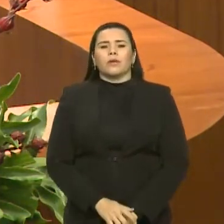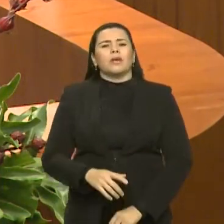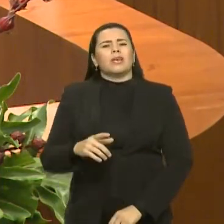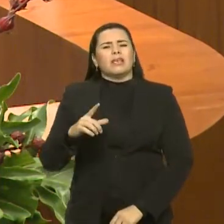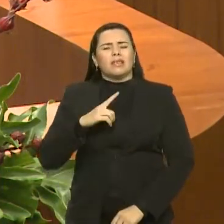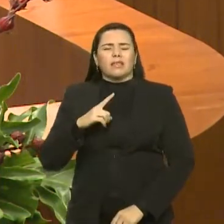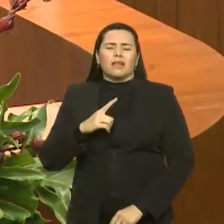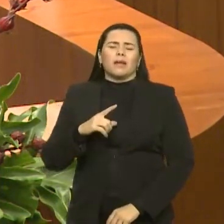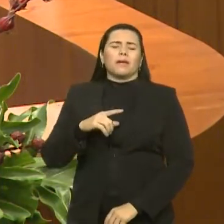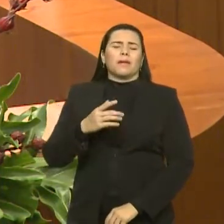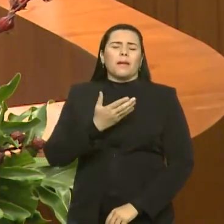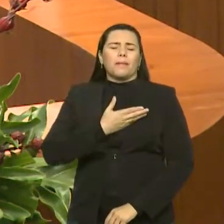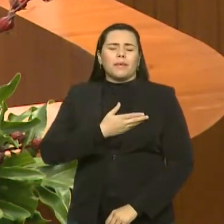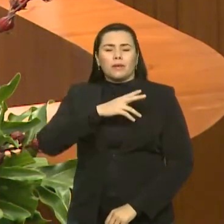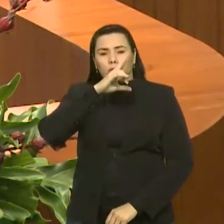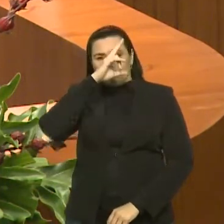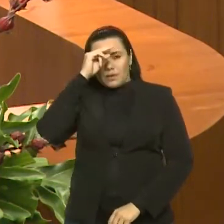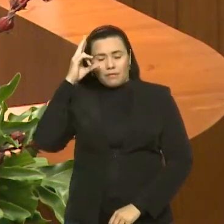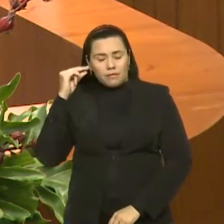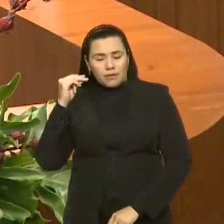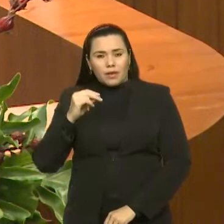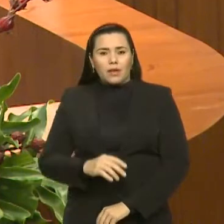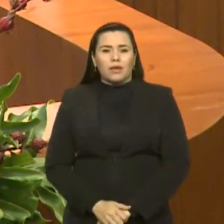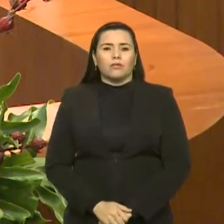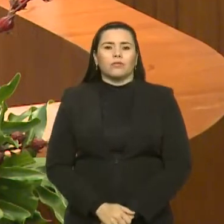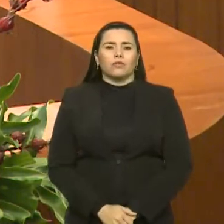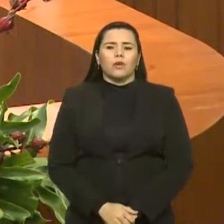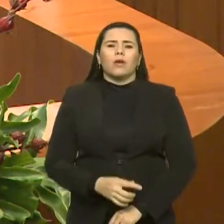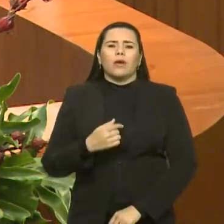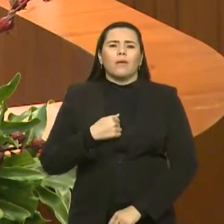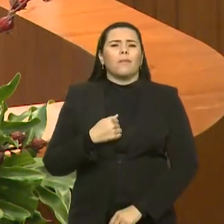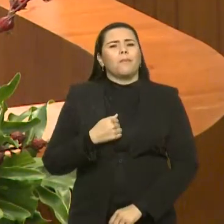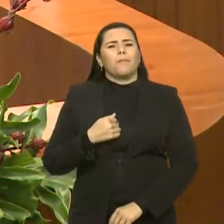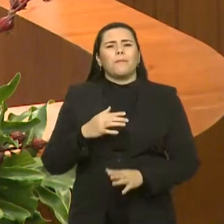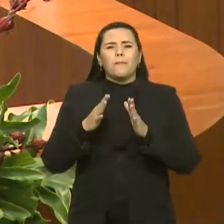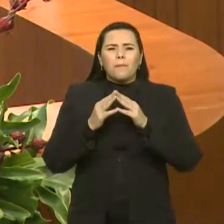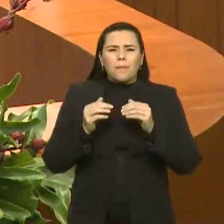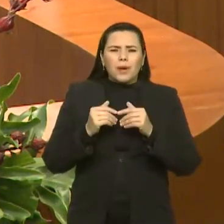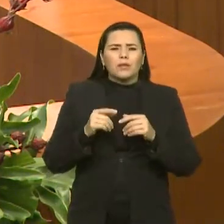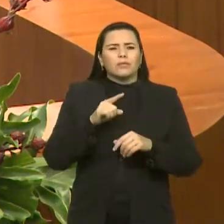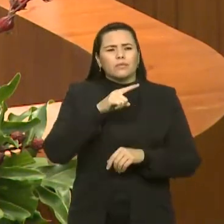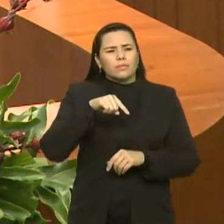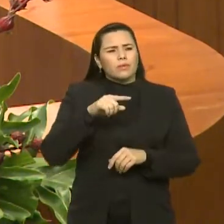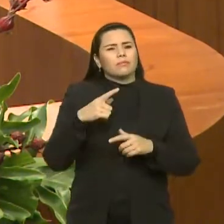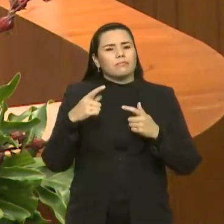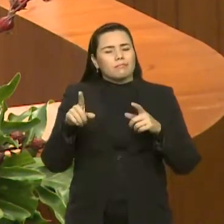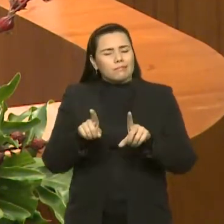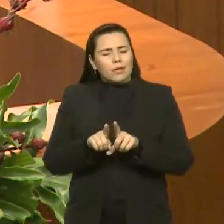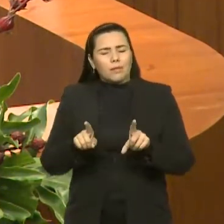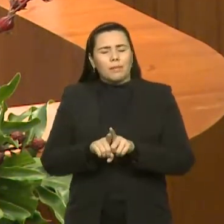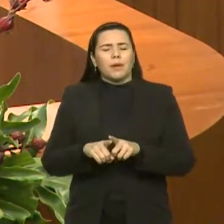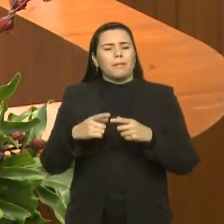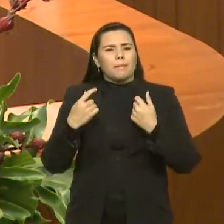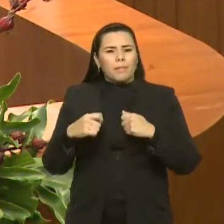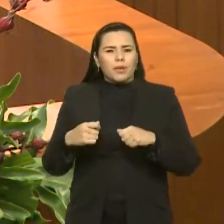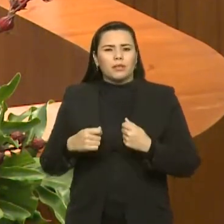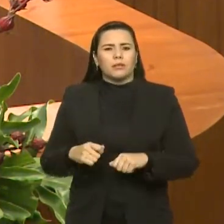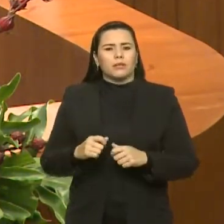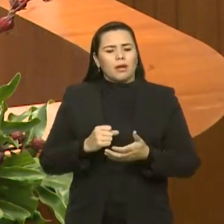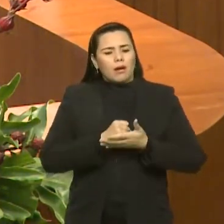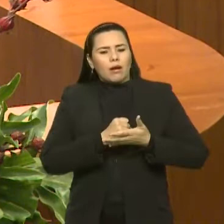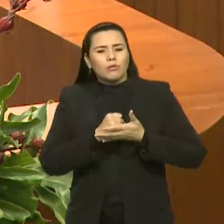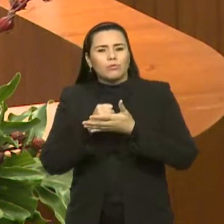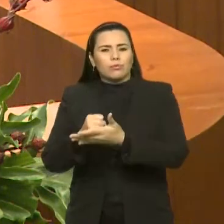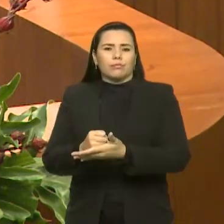Baixada, que ele se manifeste, que ele tome providência, porque é uma força maior da Assembleia